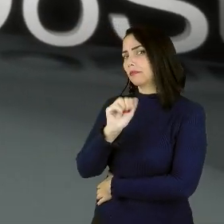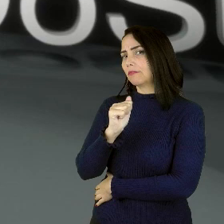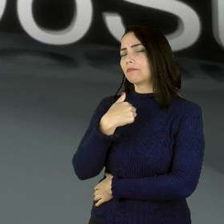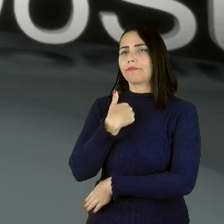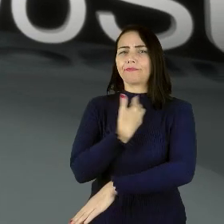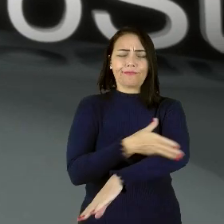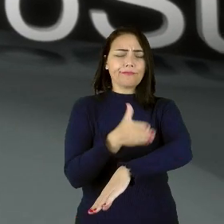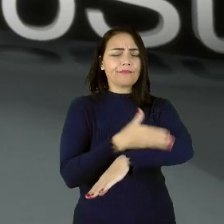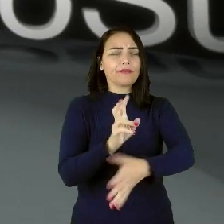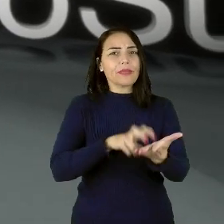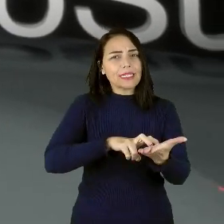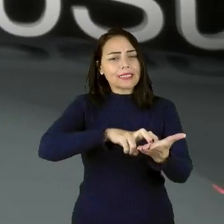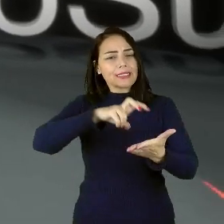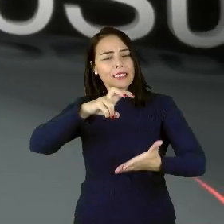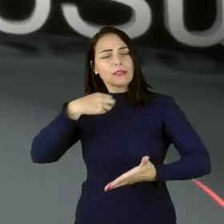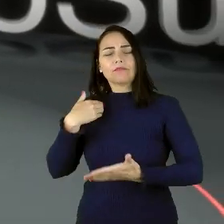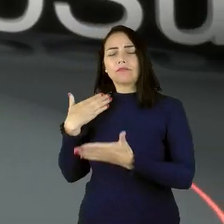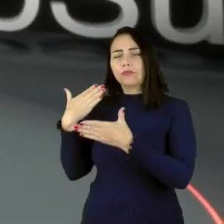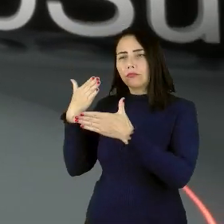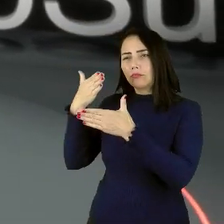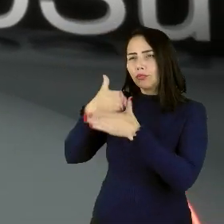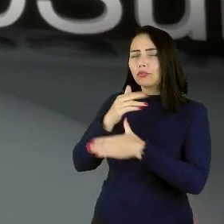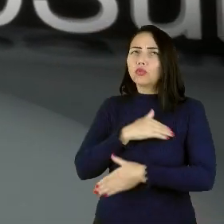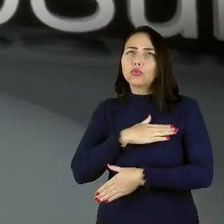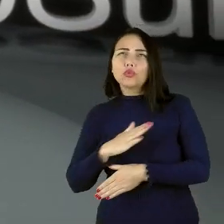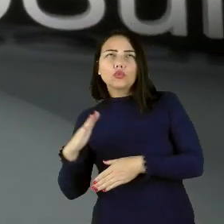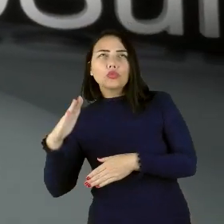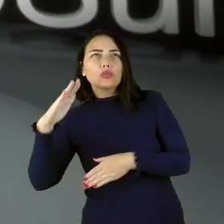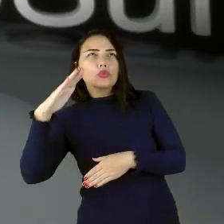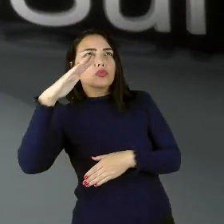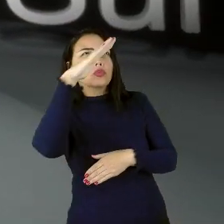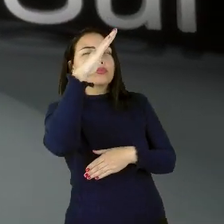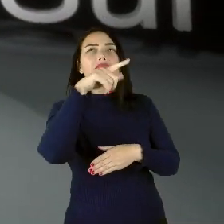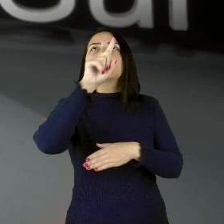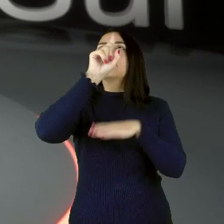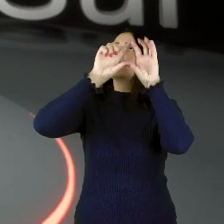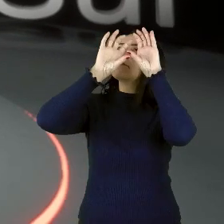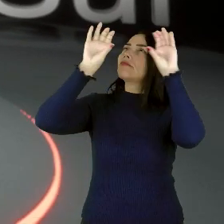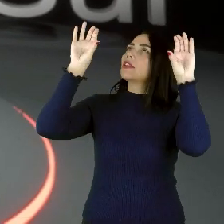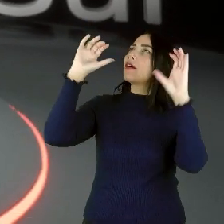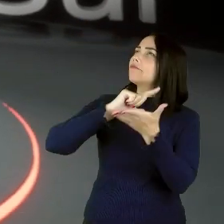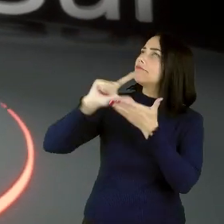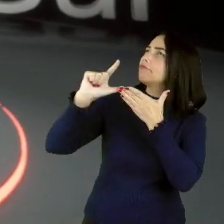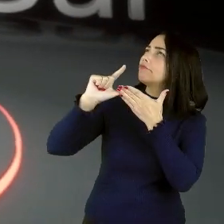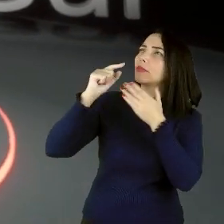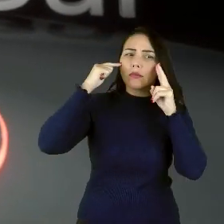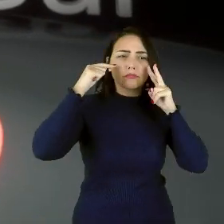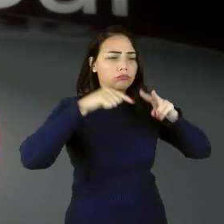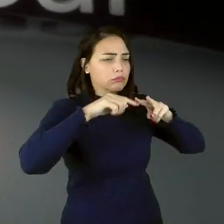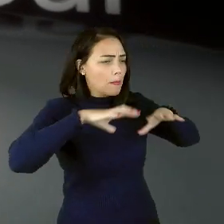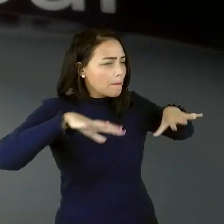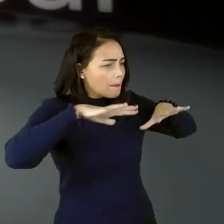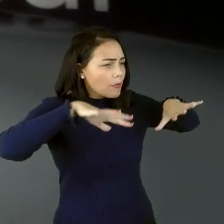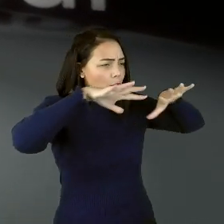morros logo cedo, quando a paisagem lá embaixo está coberta de nuvens e o céu lá em cima está limpo. E essa frase de Gagarin